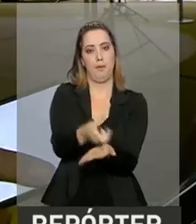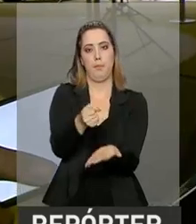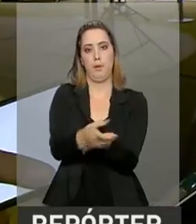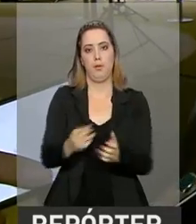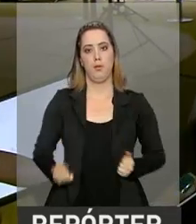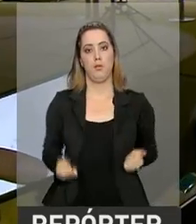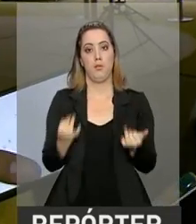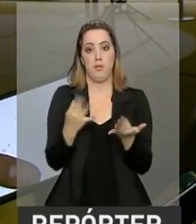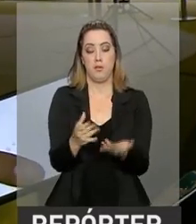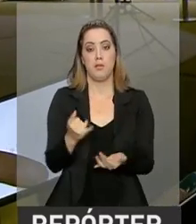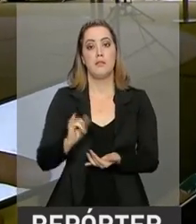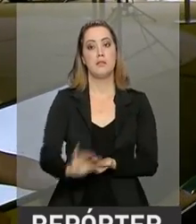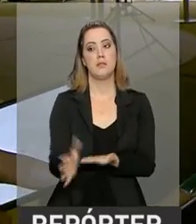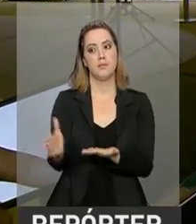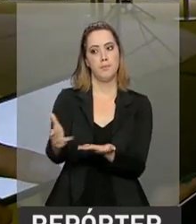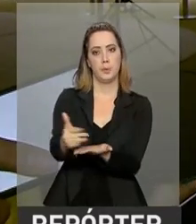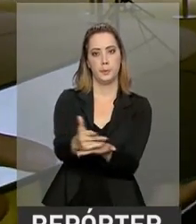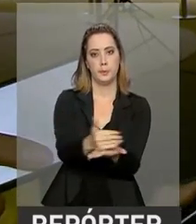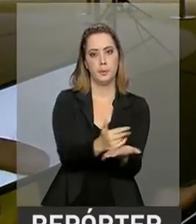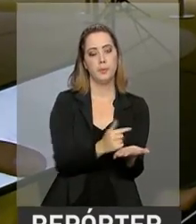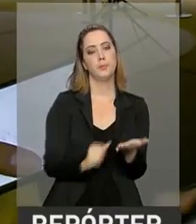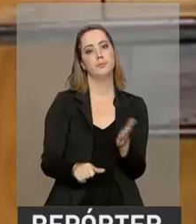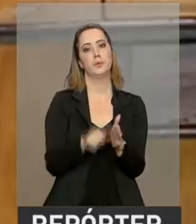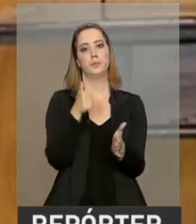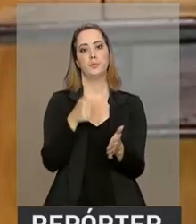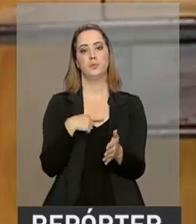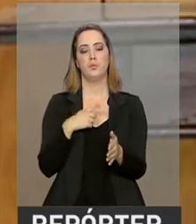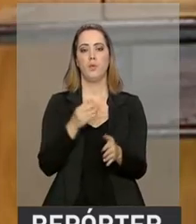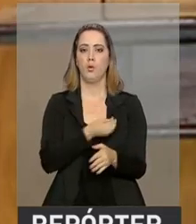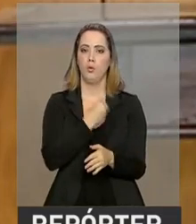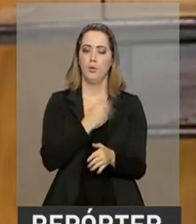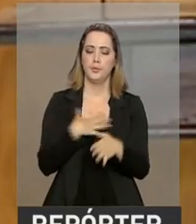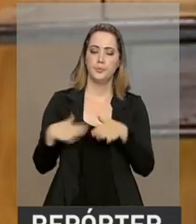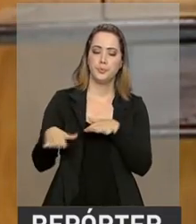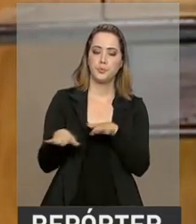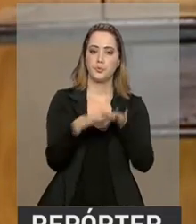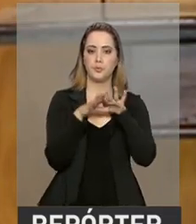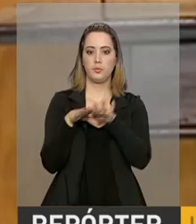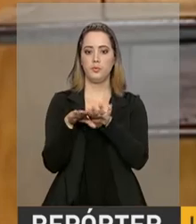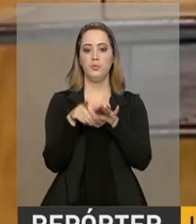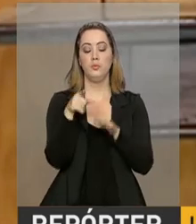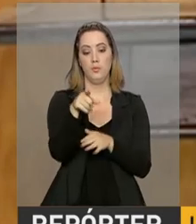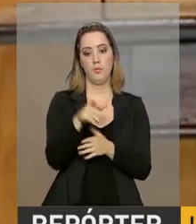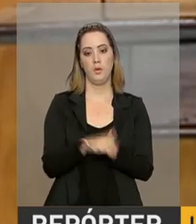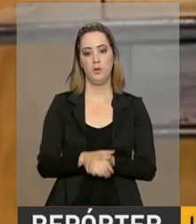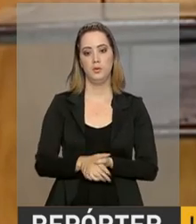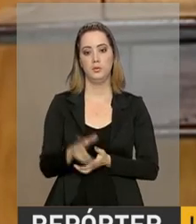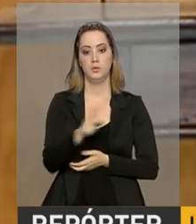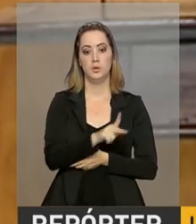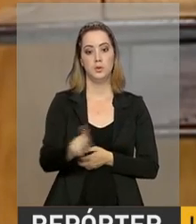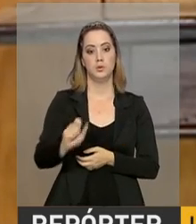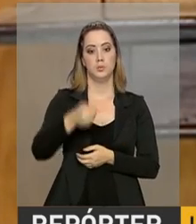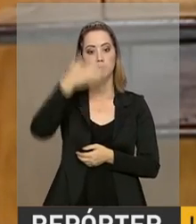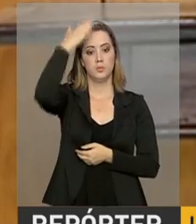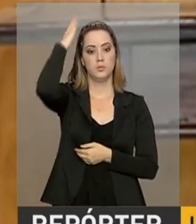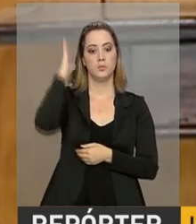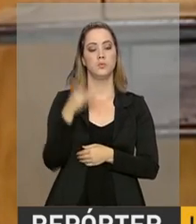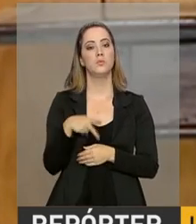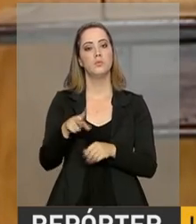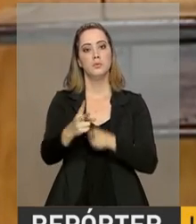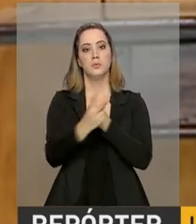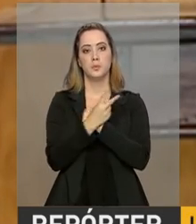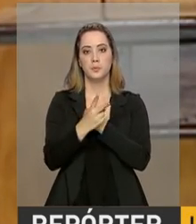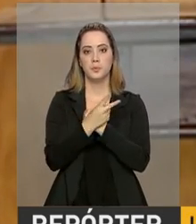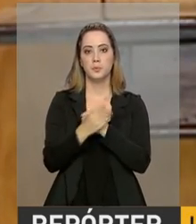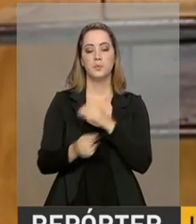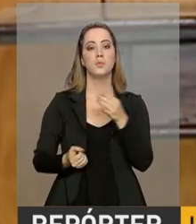ganham para que possa ter uma vida equilibrada o presidente Michel Temer defendeu a aprovação da proposta que limita os